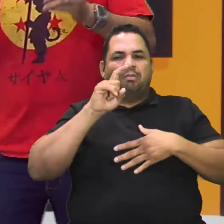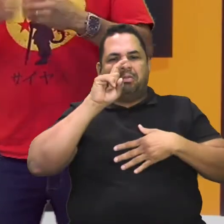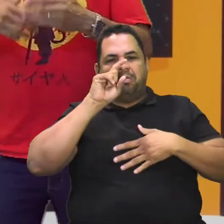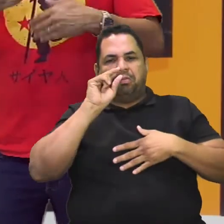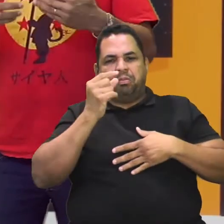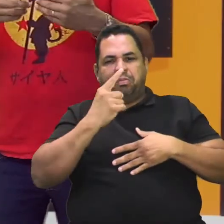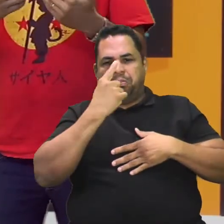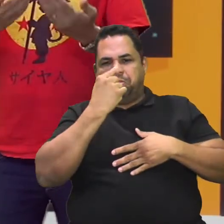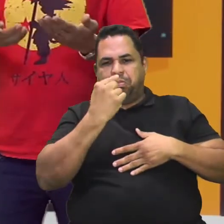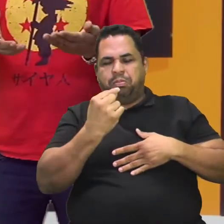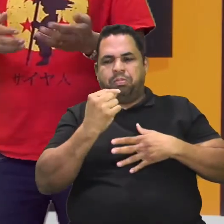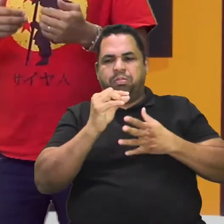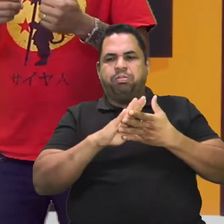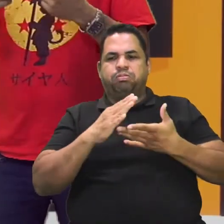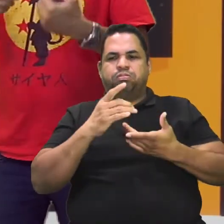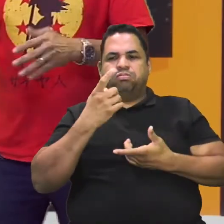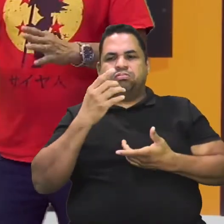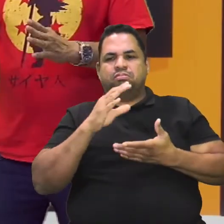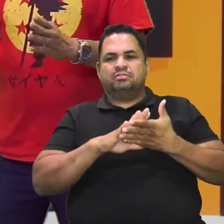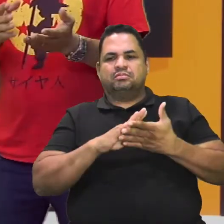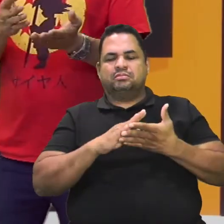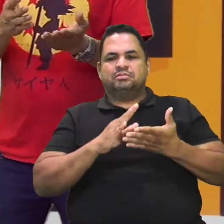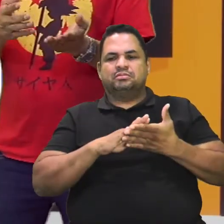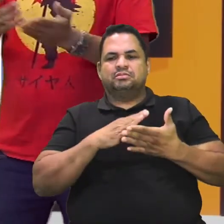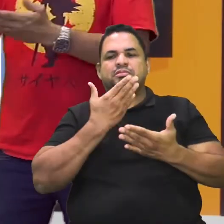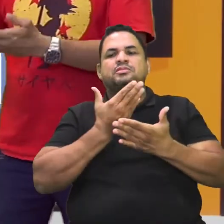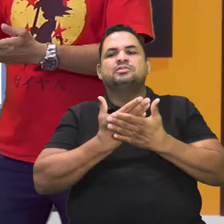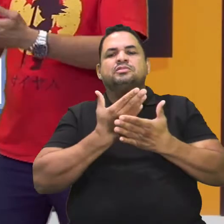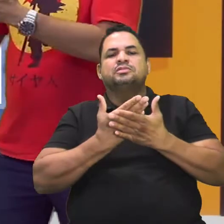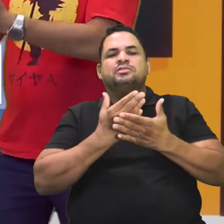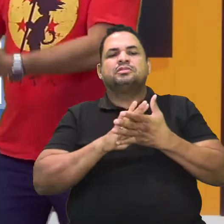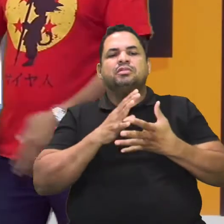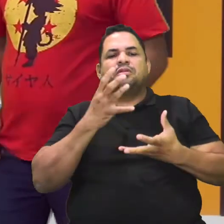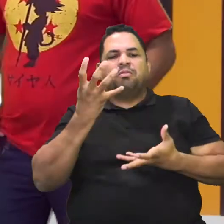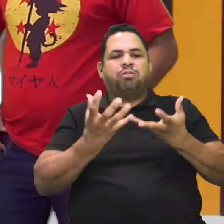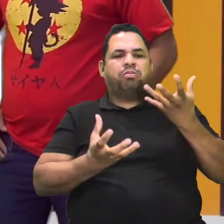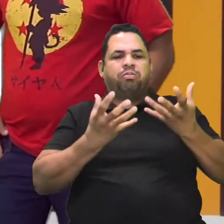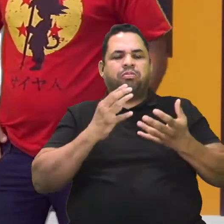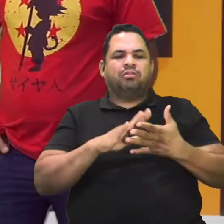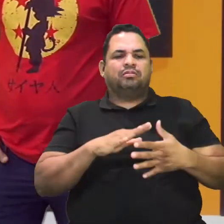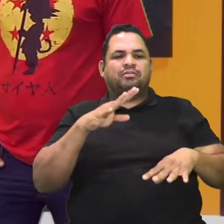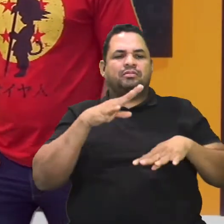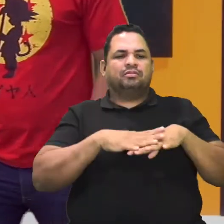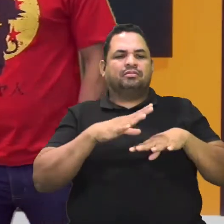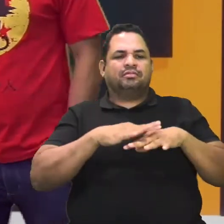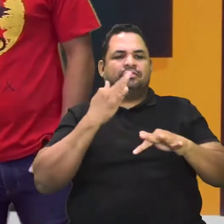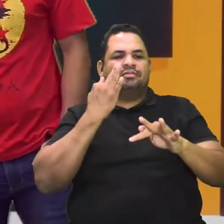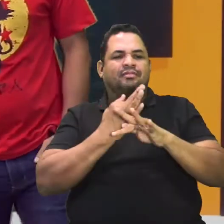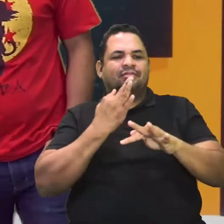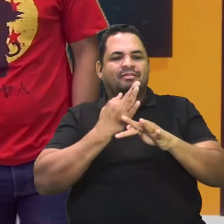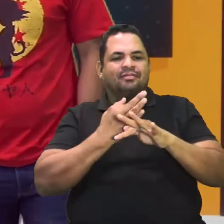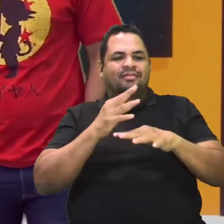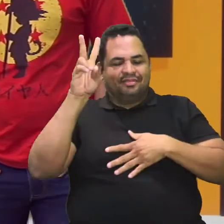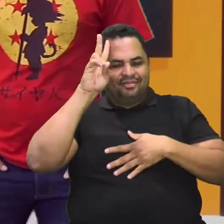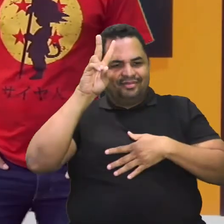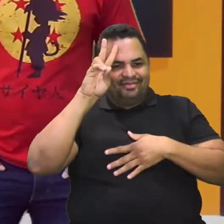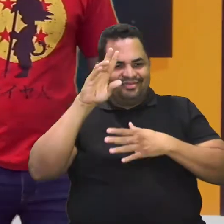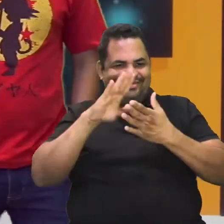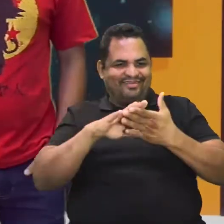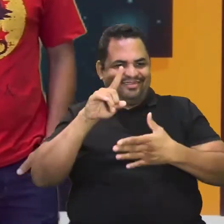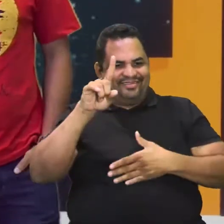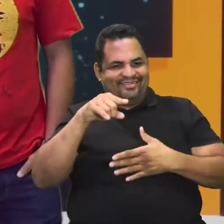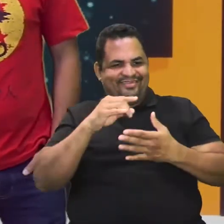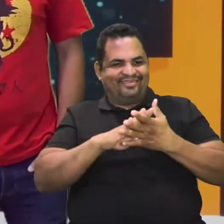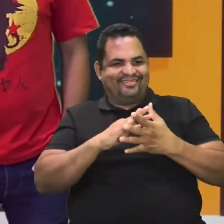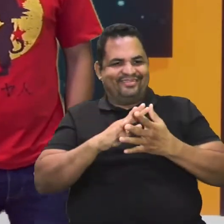d'Arc, e outros estudiosos que foram queimados por serem considerados bruxos. Matemática é física, matemática é história,